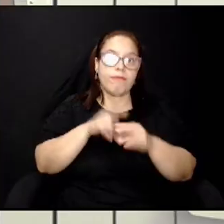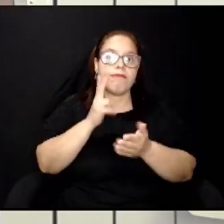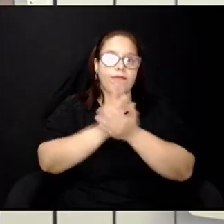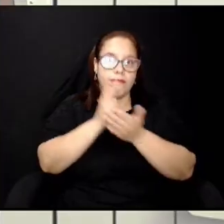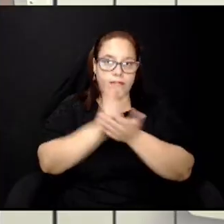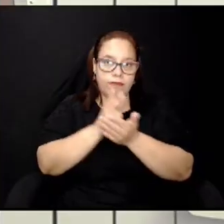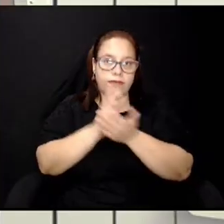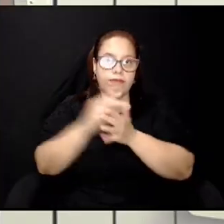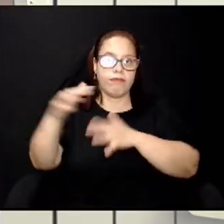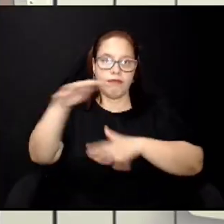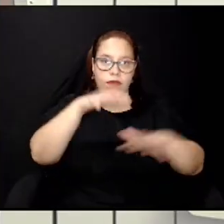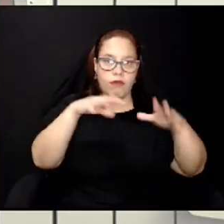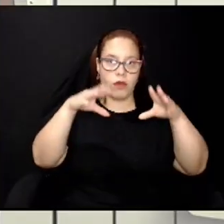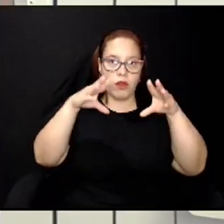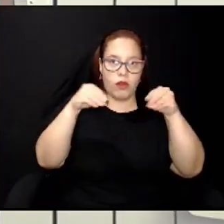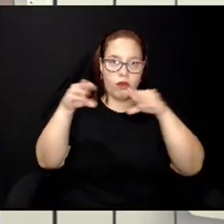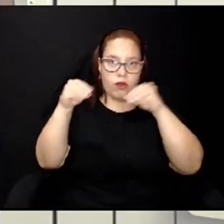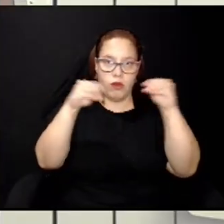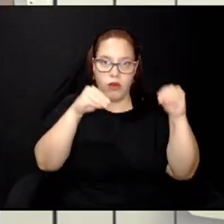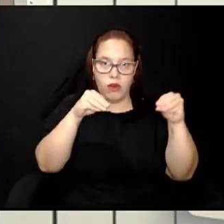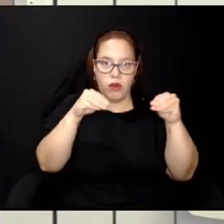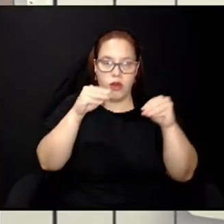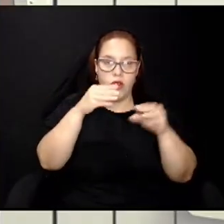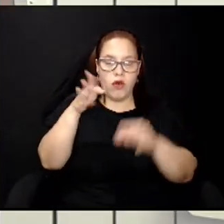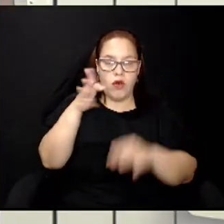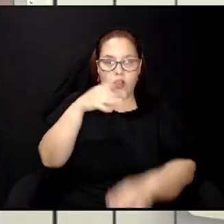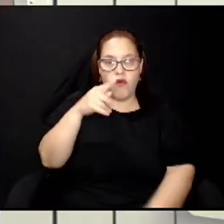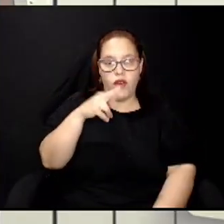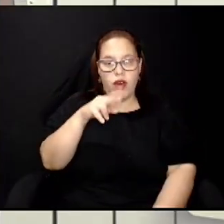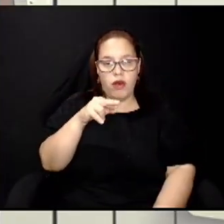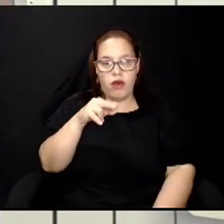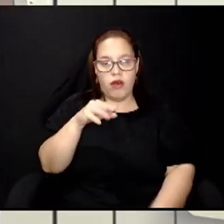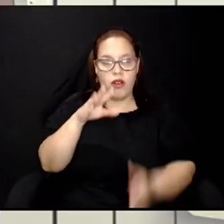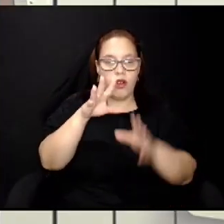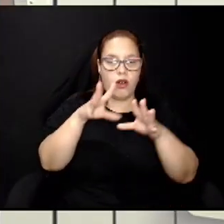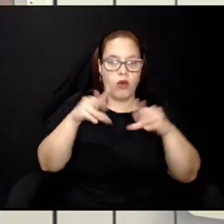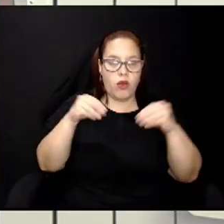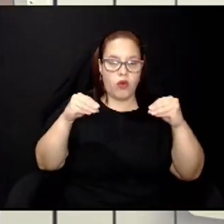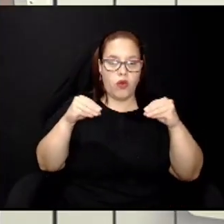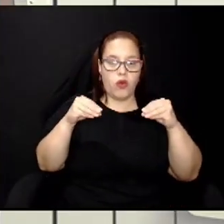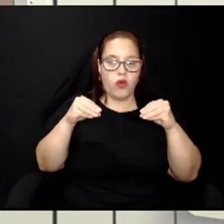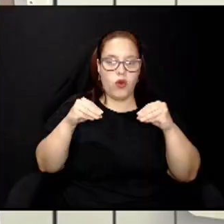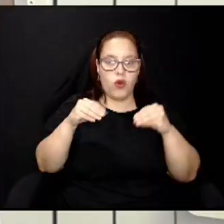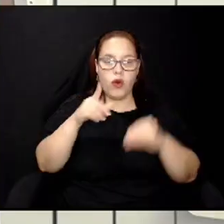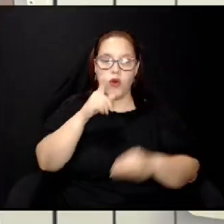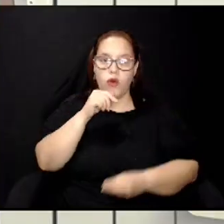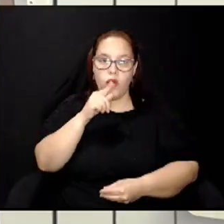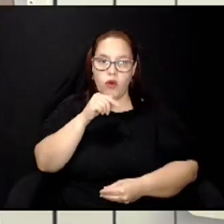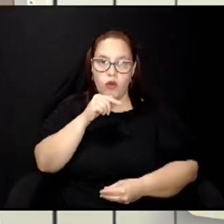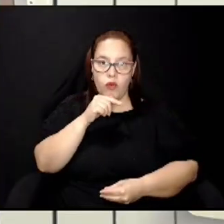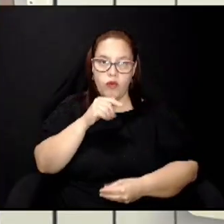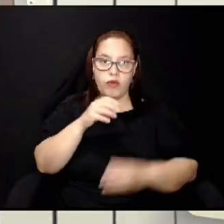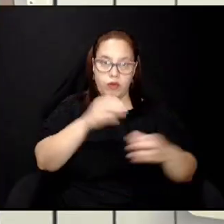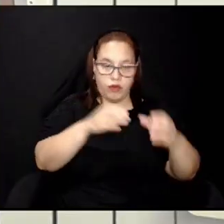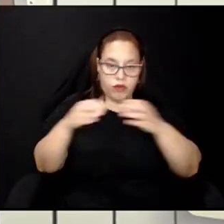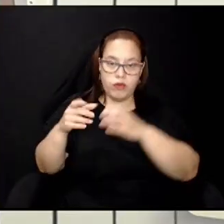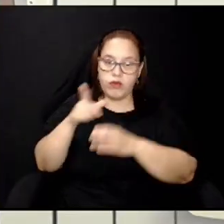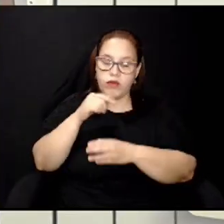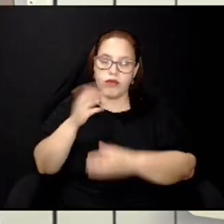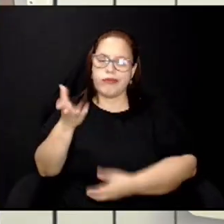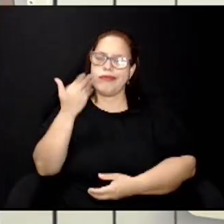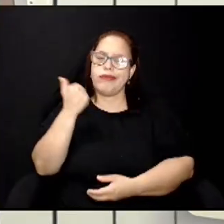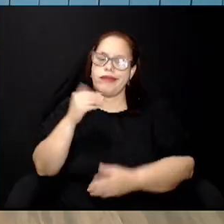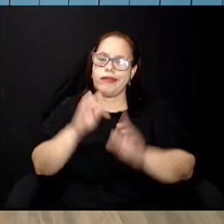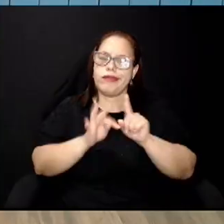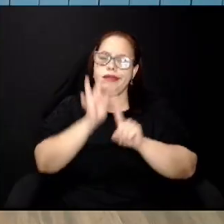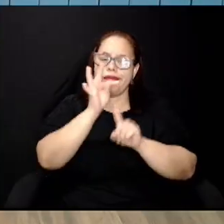ambientes umidificados com vaporizadores, toalhas molhadas ou recipientes com água. Vamos às temperaturas, porque elas